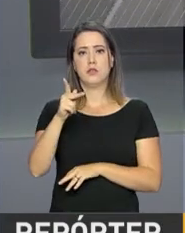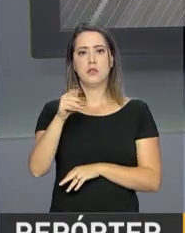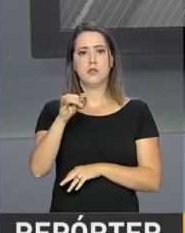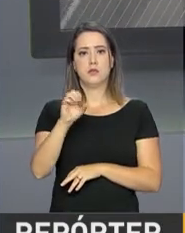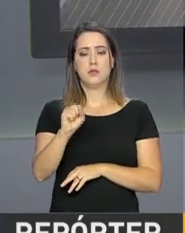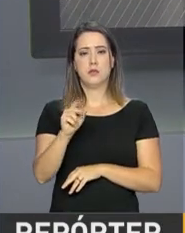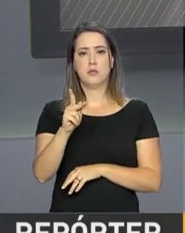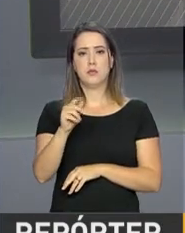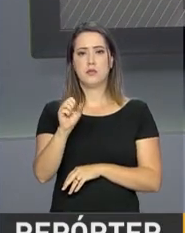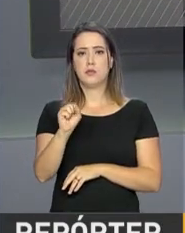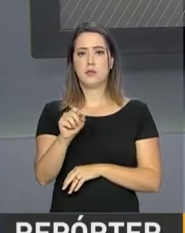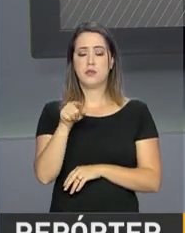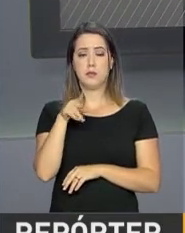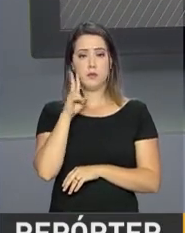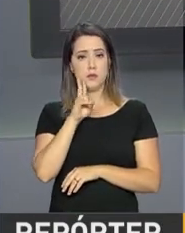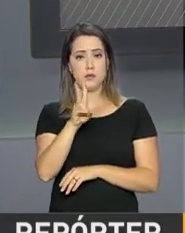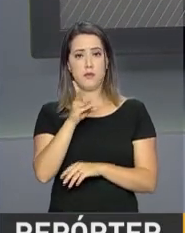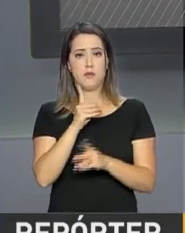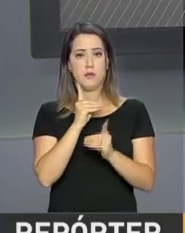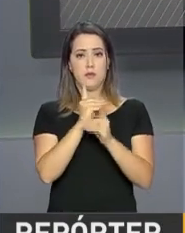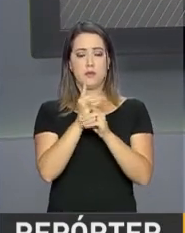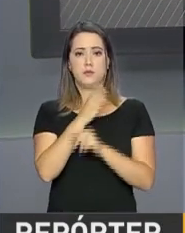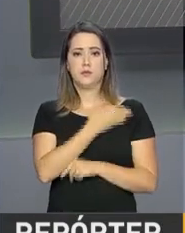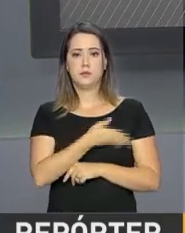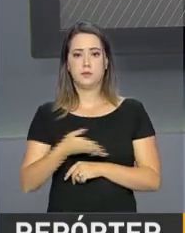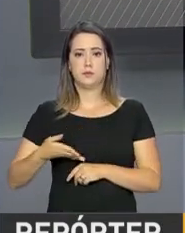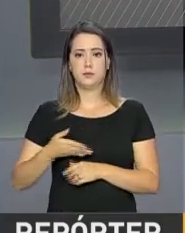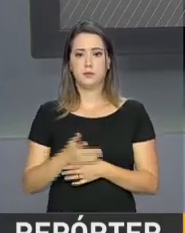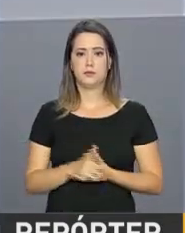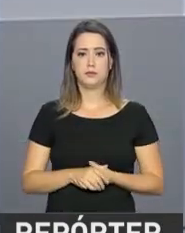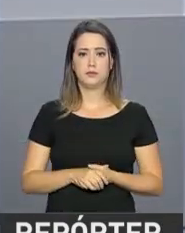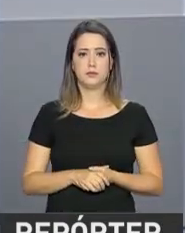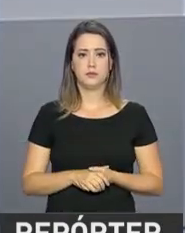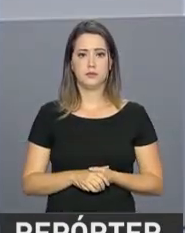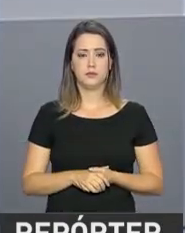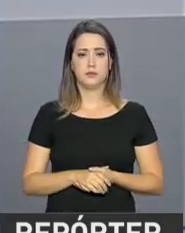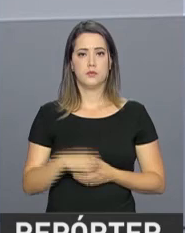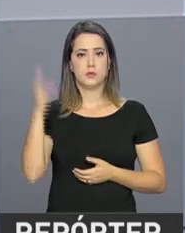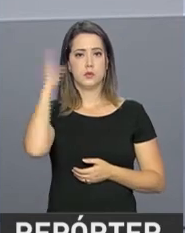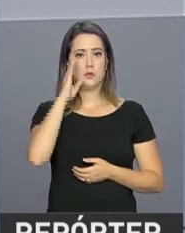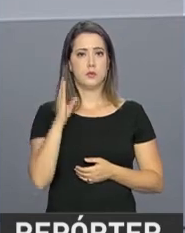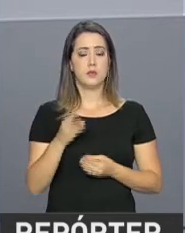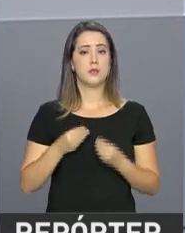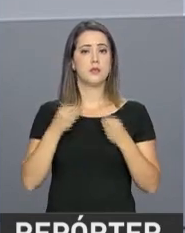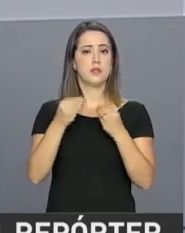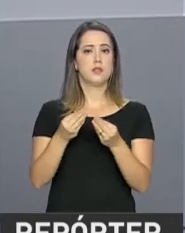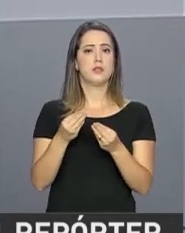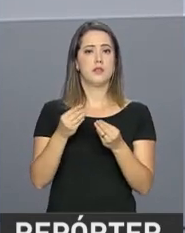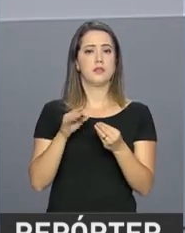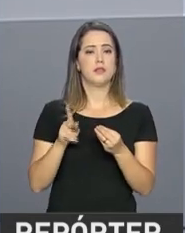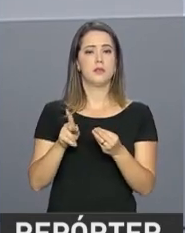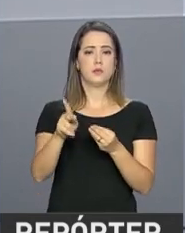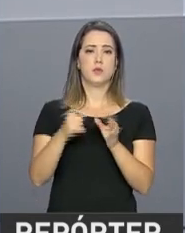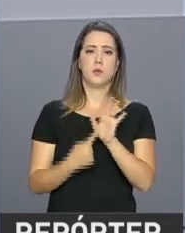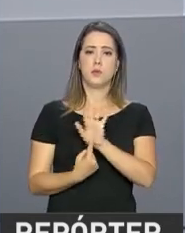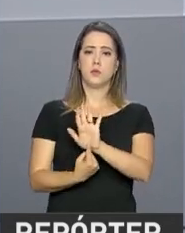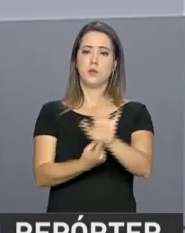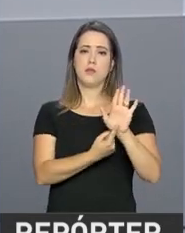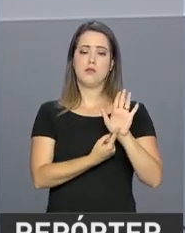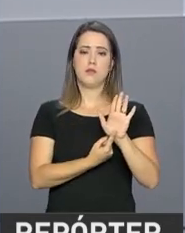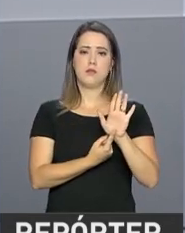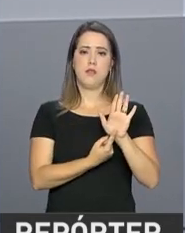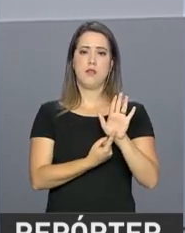pis/pasep você encontra nos sites dos bancos o brasil quer dar sinais cada vez mais claros que os